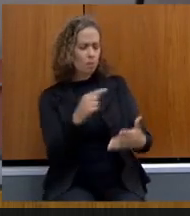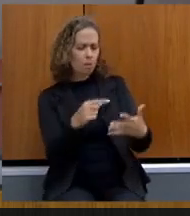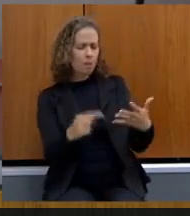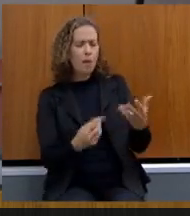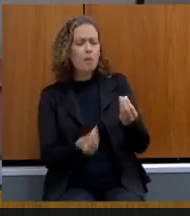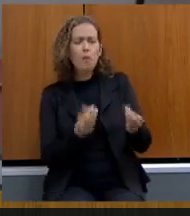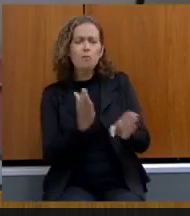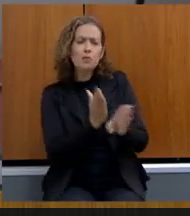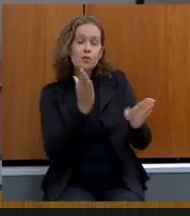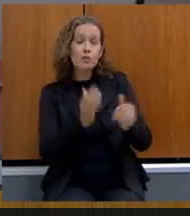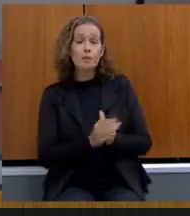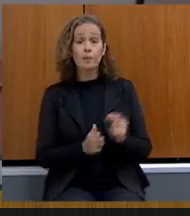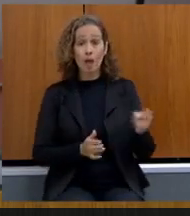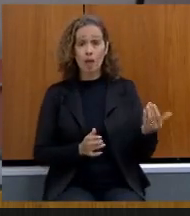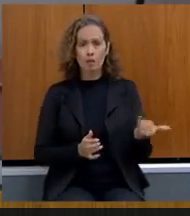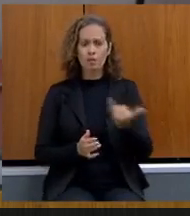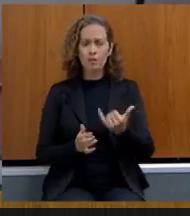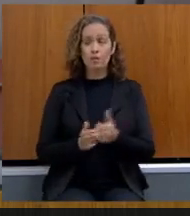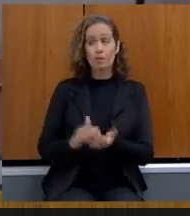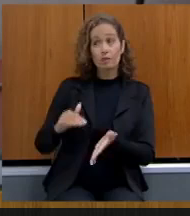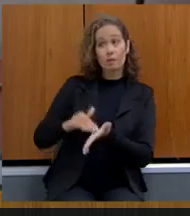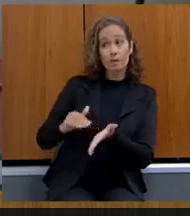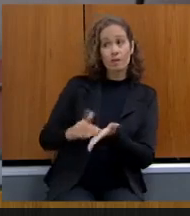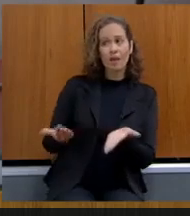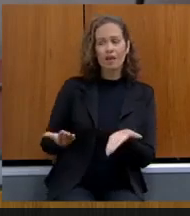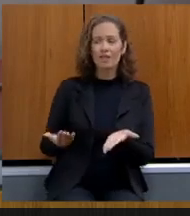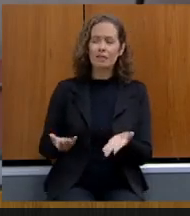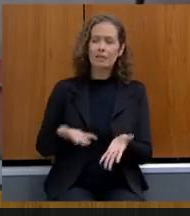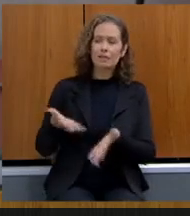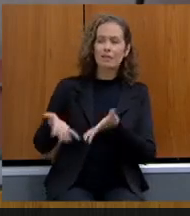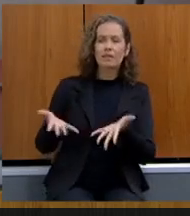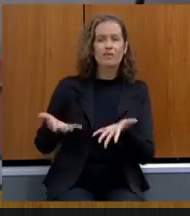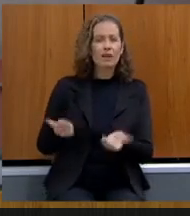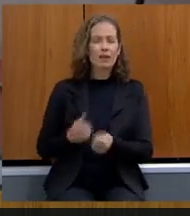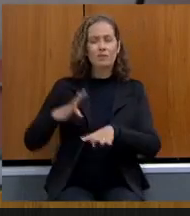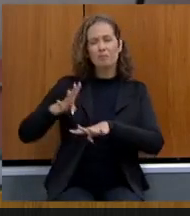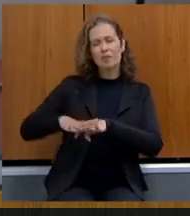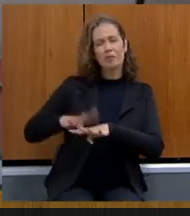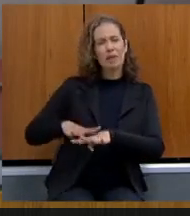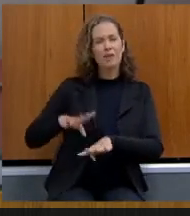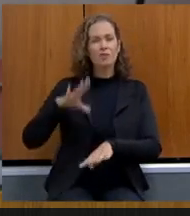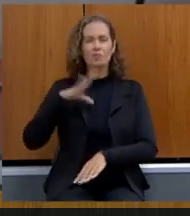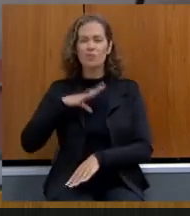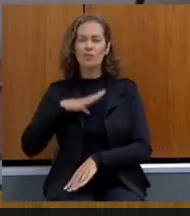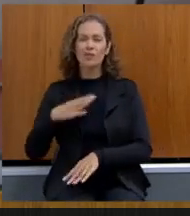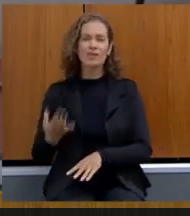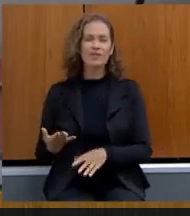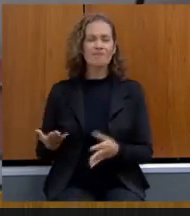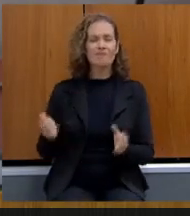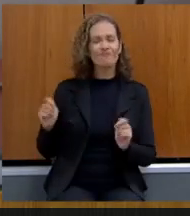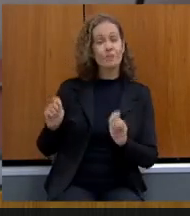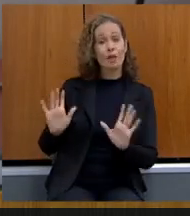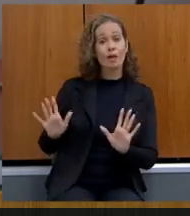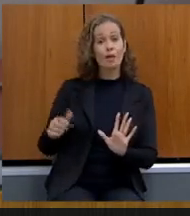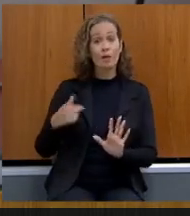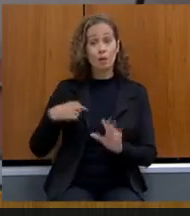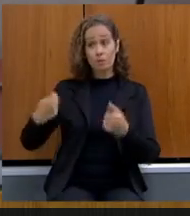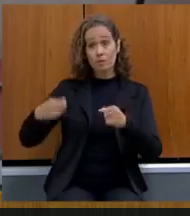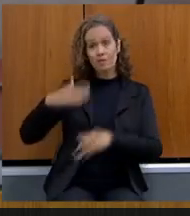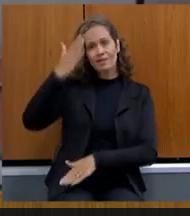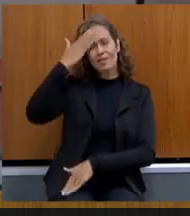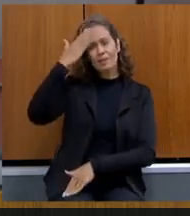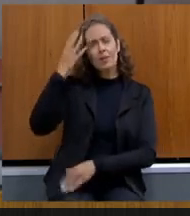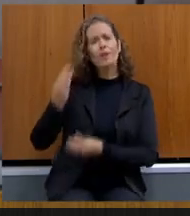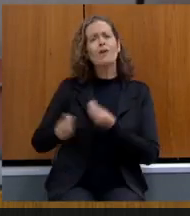diz me disse assim Deputado secretária não dá para gente começar a falar de matemática e português eu não sei como estão os meninos né